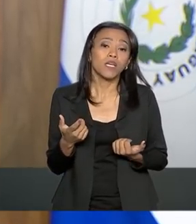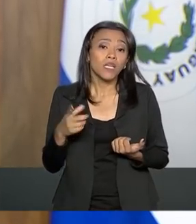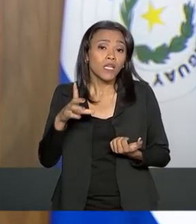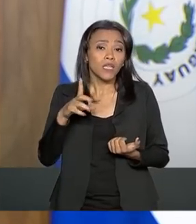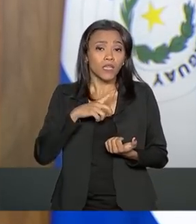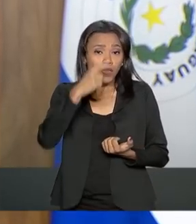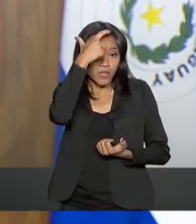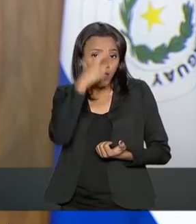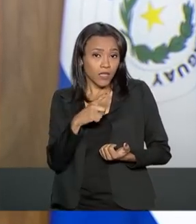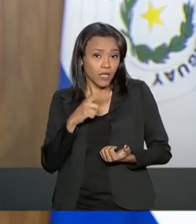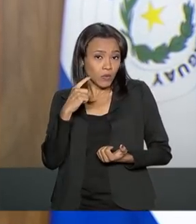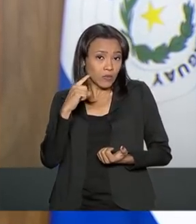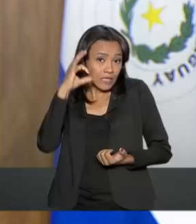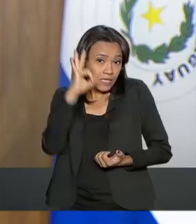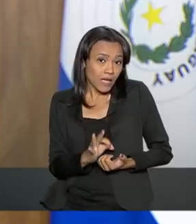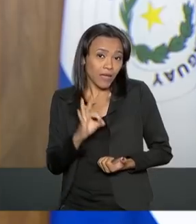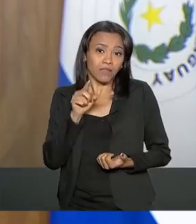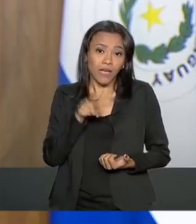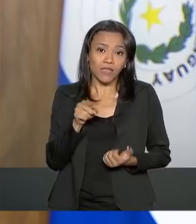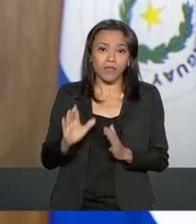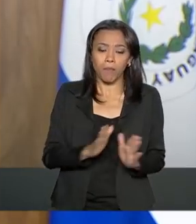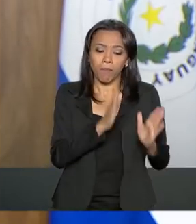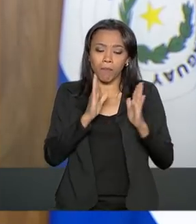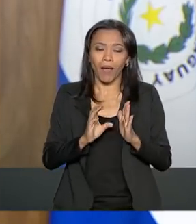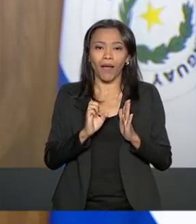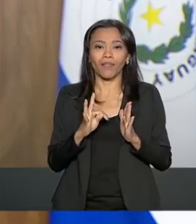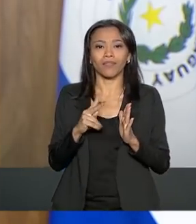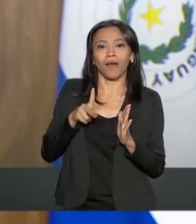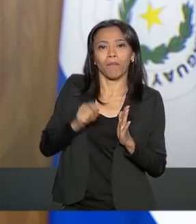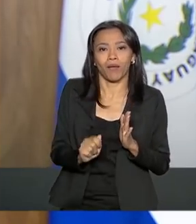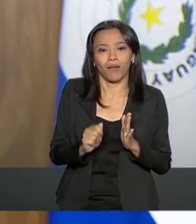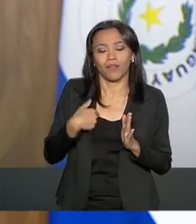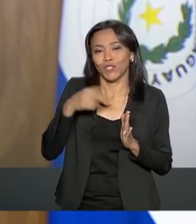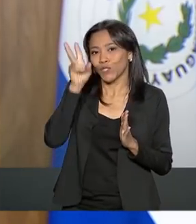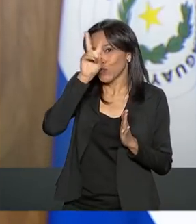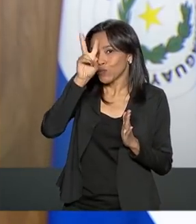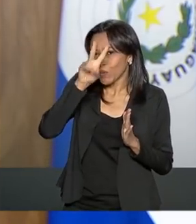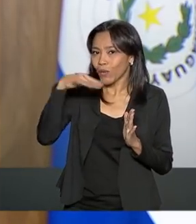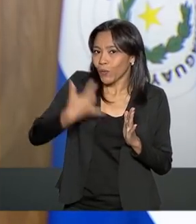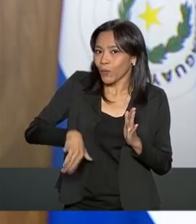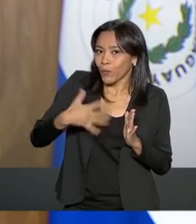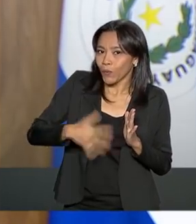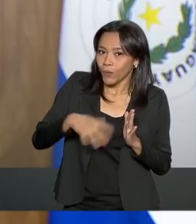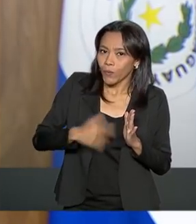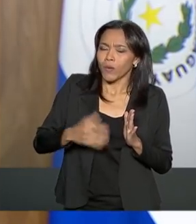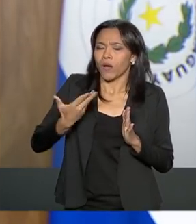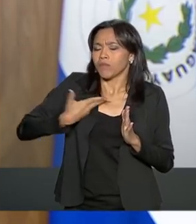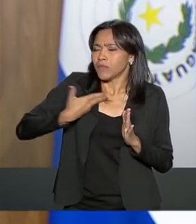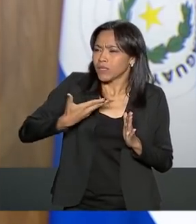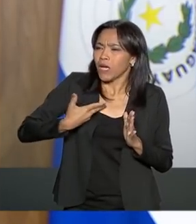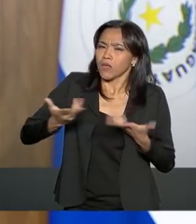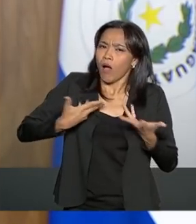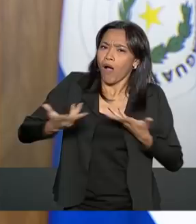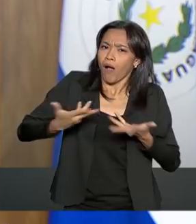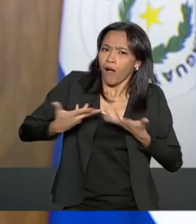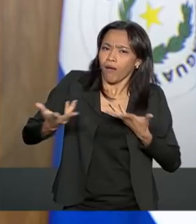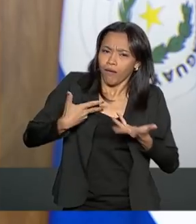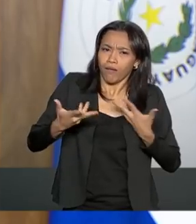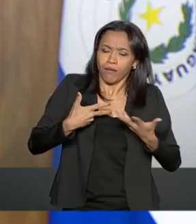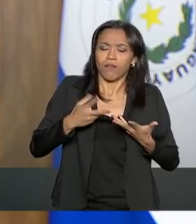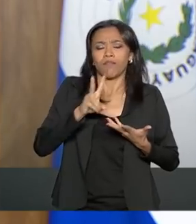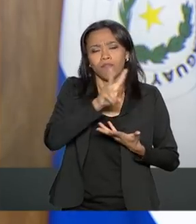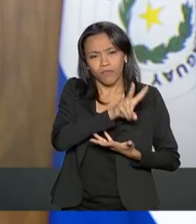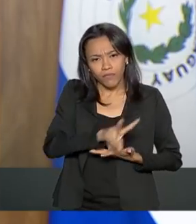de que esta será uma etapa histórica, onde esses laços antigos de amizade e cooperação mútua